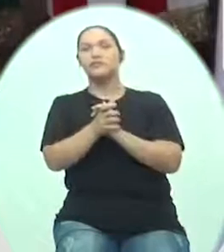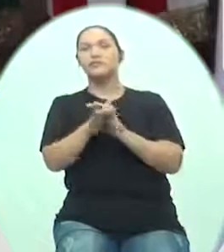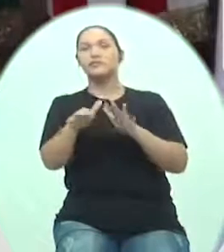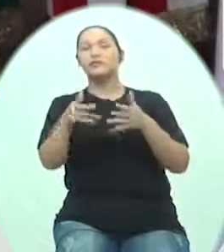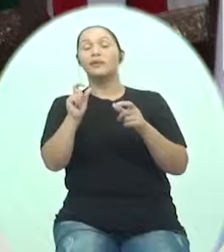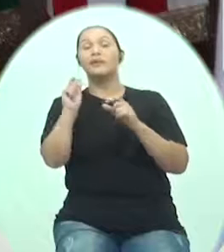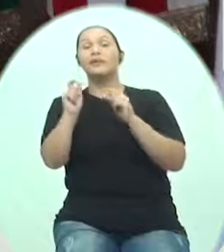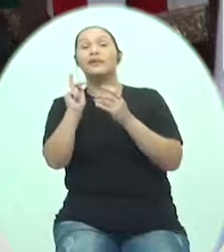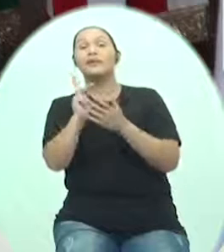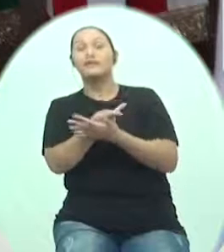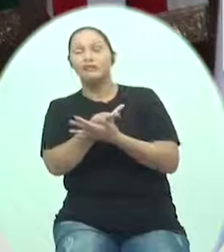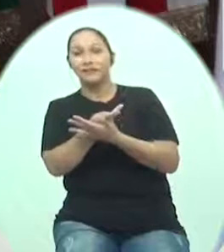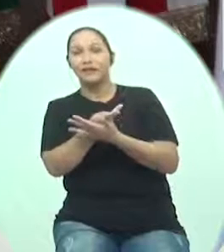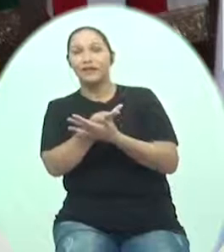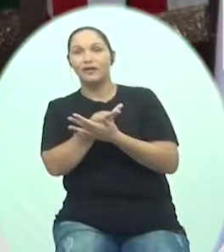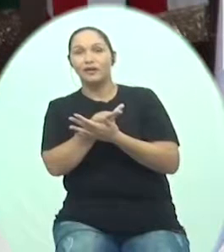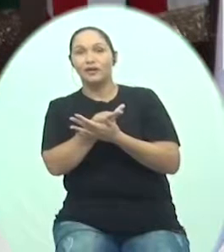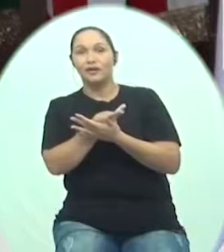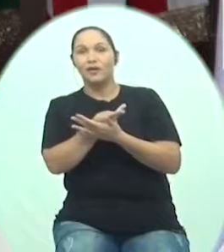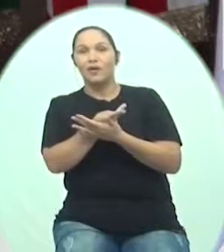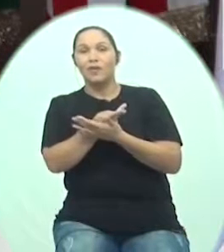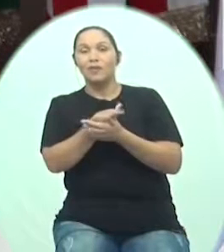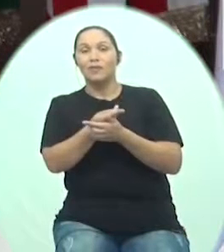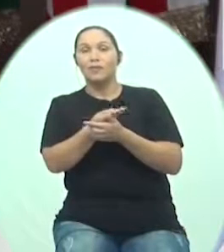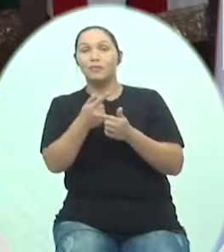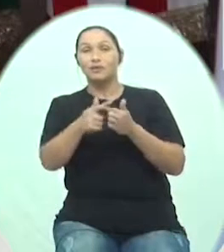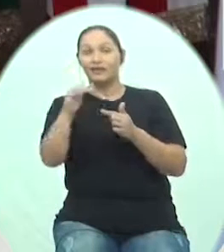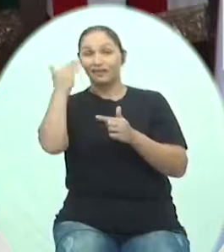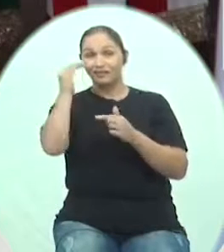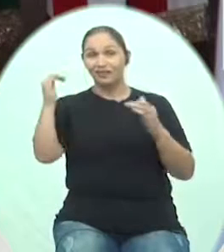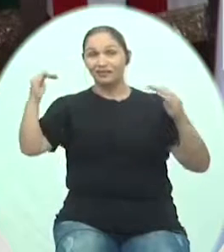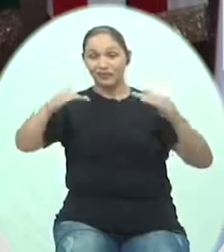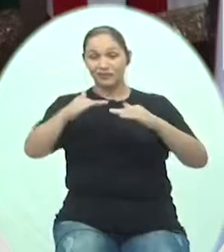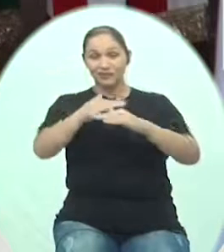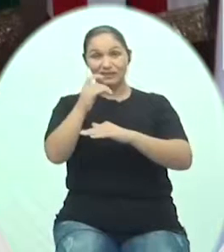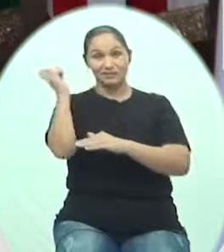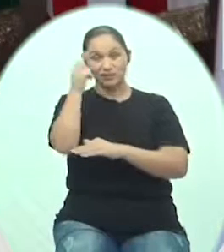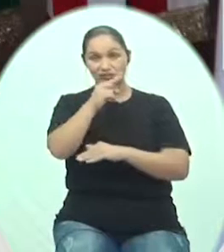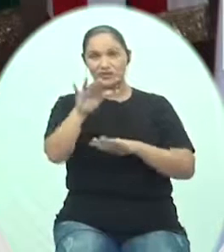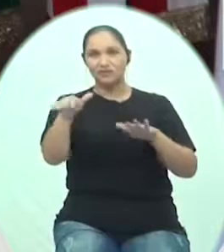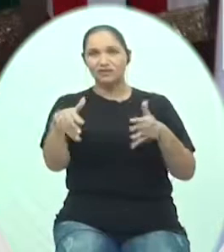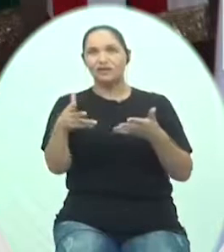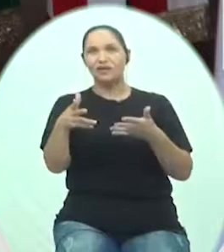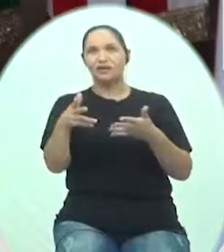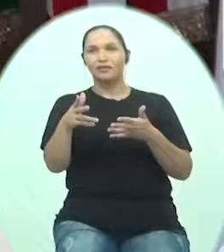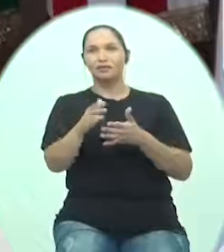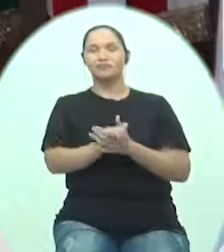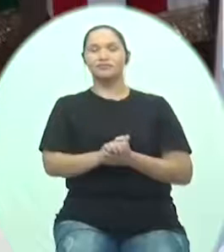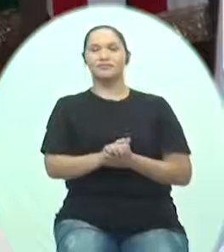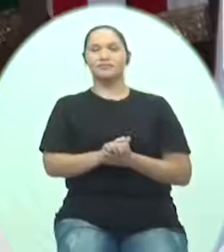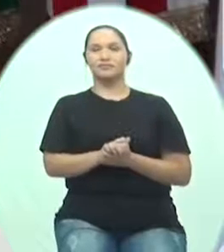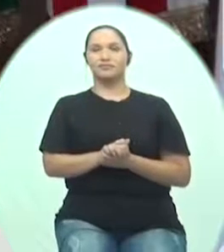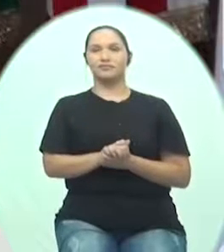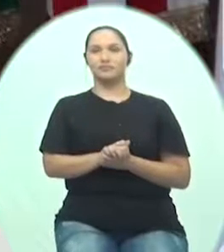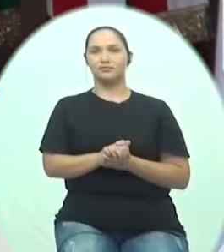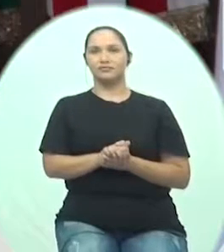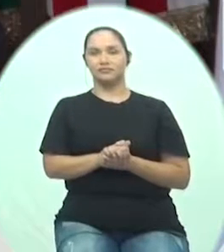sab que o trânsito ali nas horas pico é um é um caos e para terminar